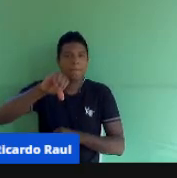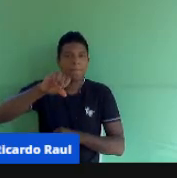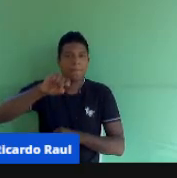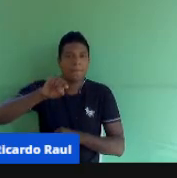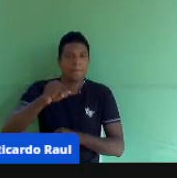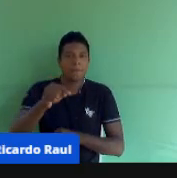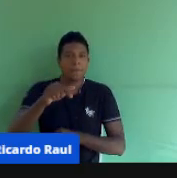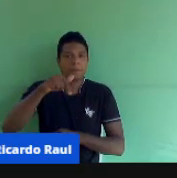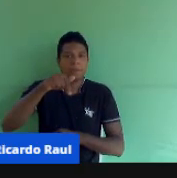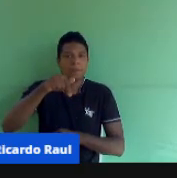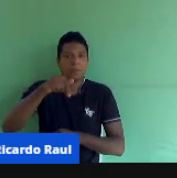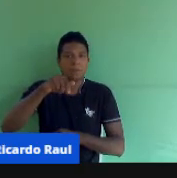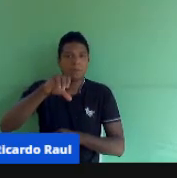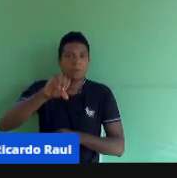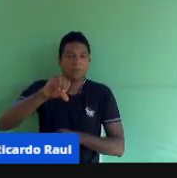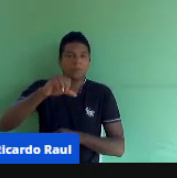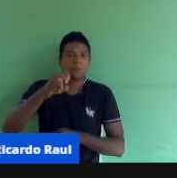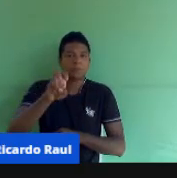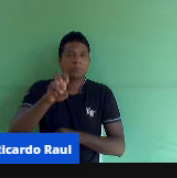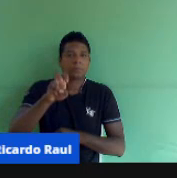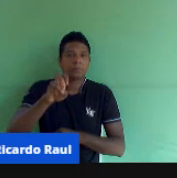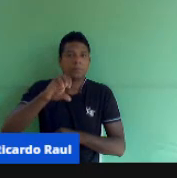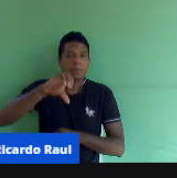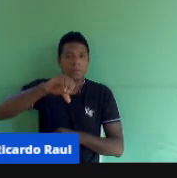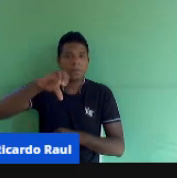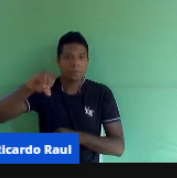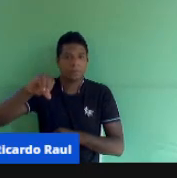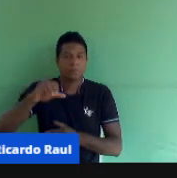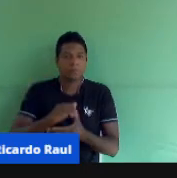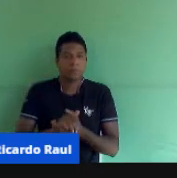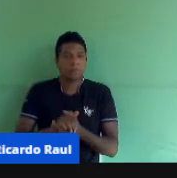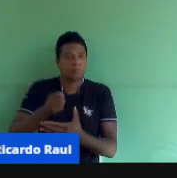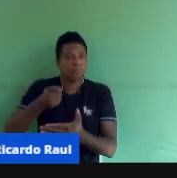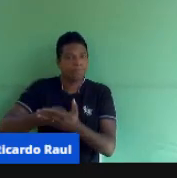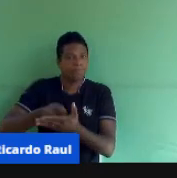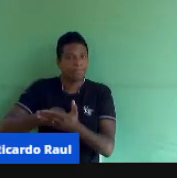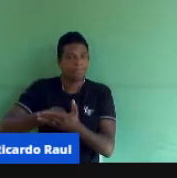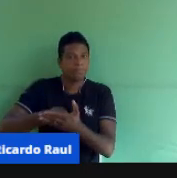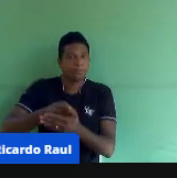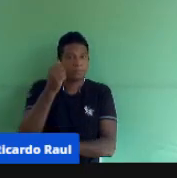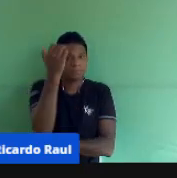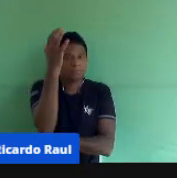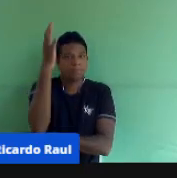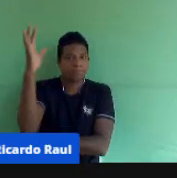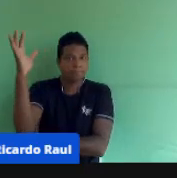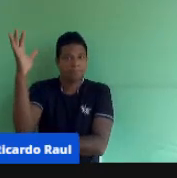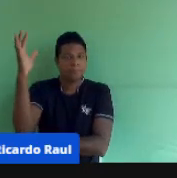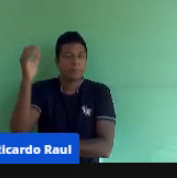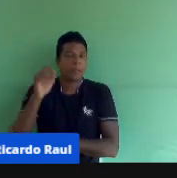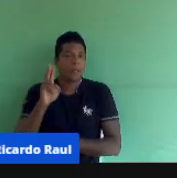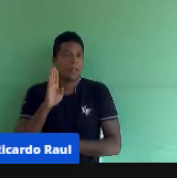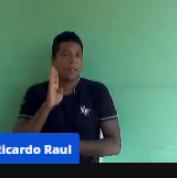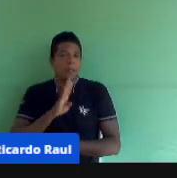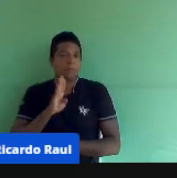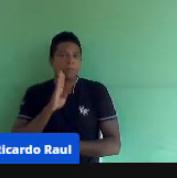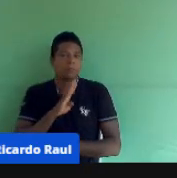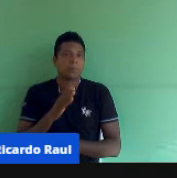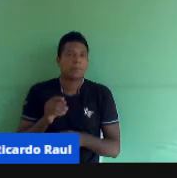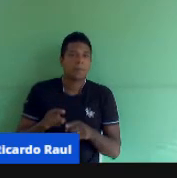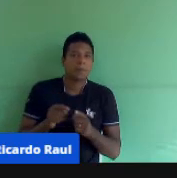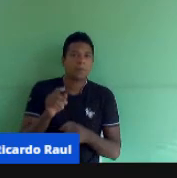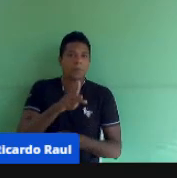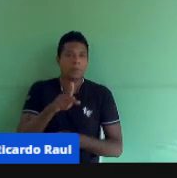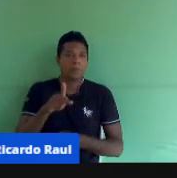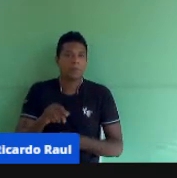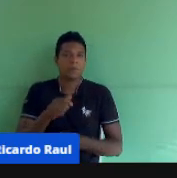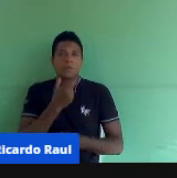9.795 de 99. E aí traz a obrigatoriedade da educação ambiental. Então isso é muito legal, porque às vezes você fala, mas eu sou professor de